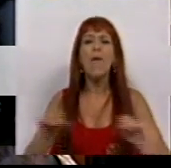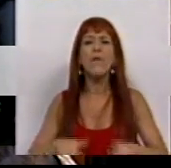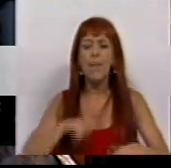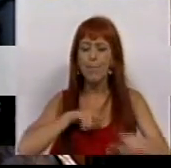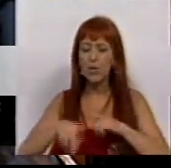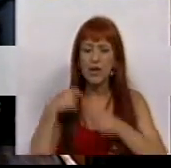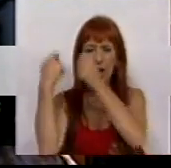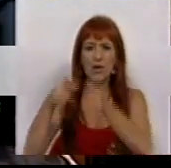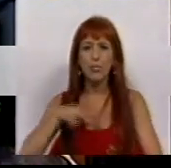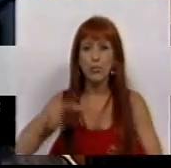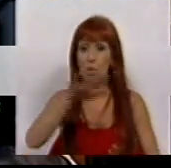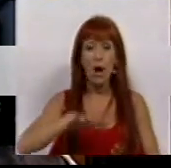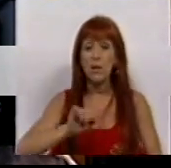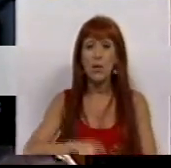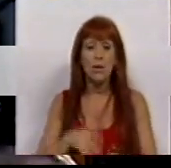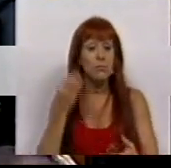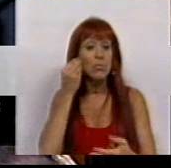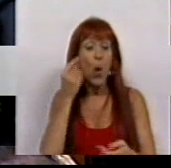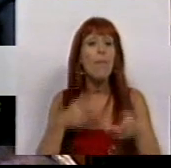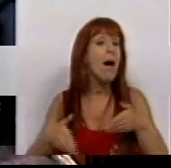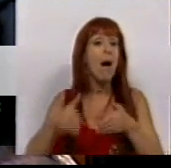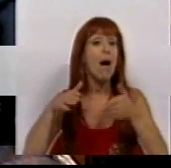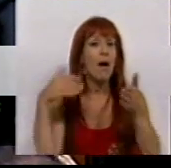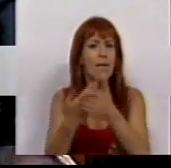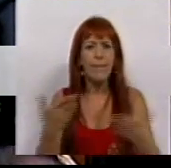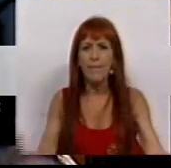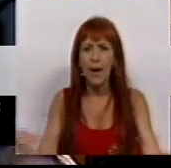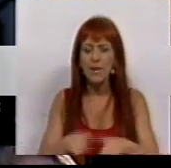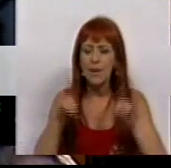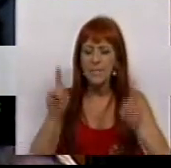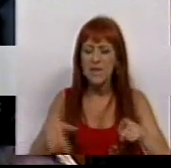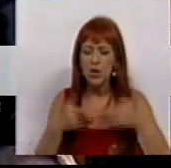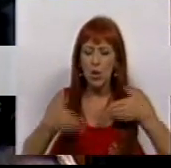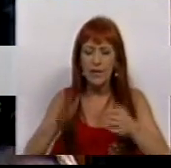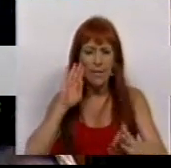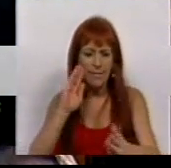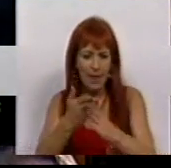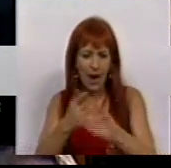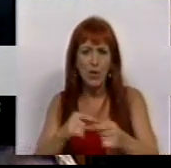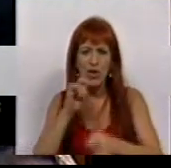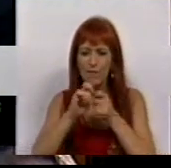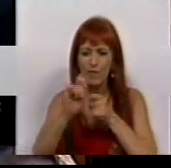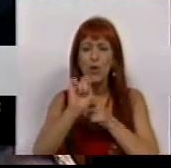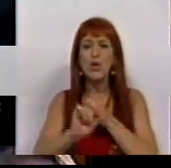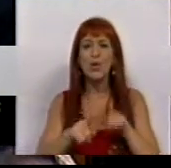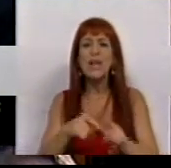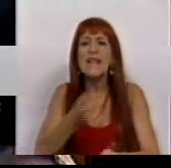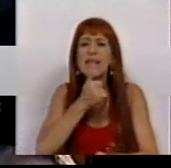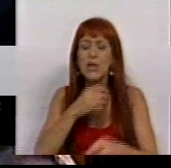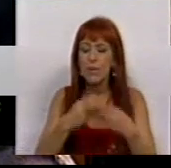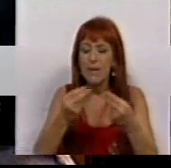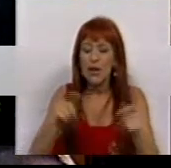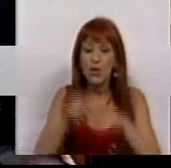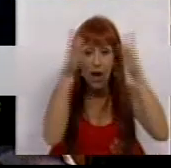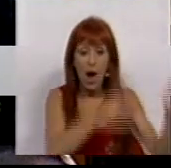de uma política agrícola nacional com uma abordagem estratégica e que deverá ser orientadora das definições e decisões em